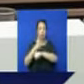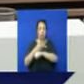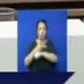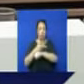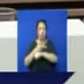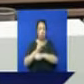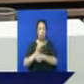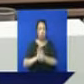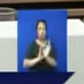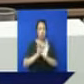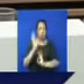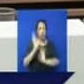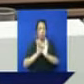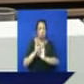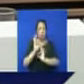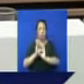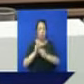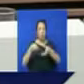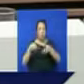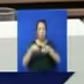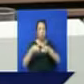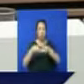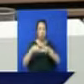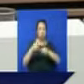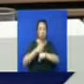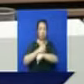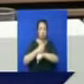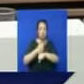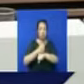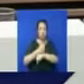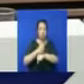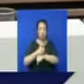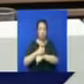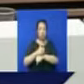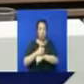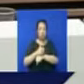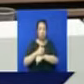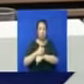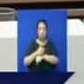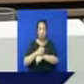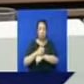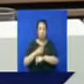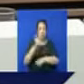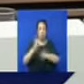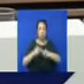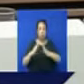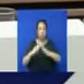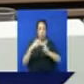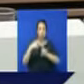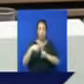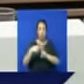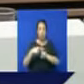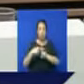foi produzido pelos membros da igreja, especialmente para esta noite.